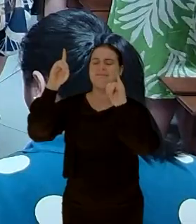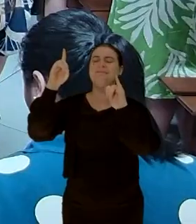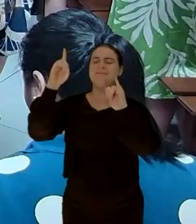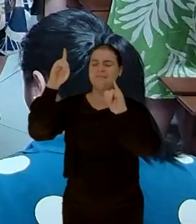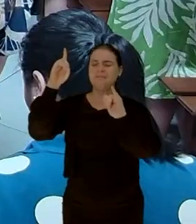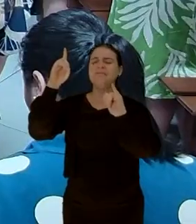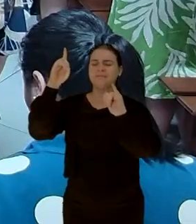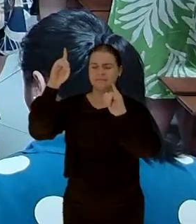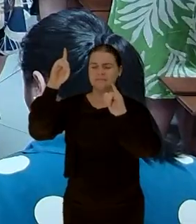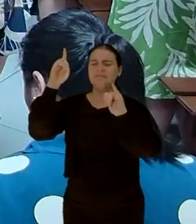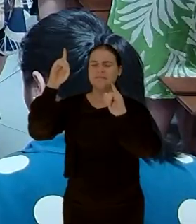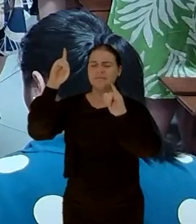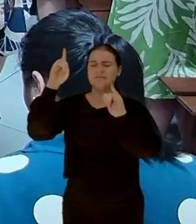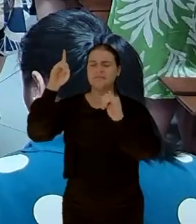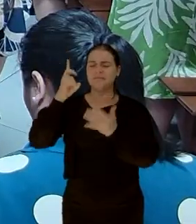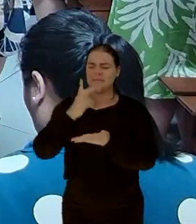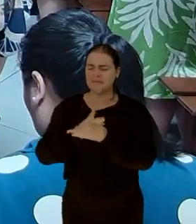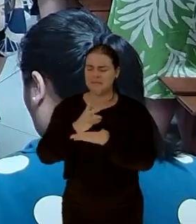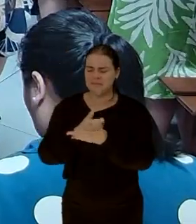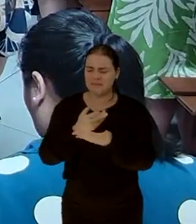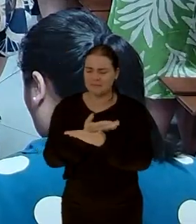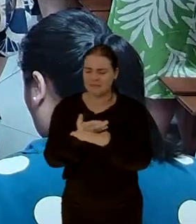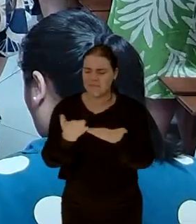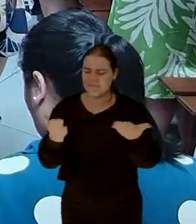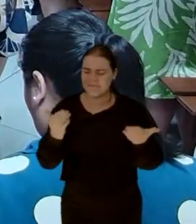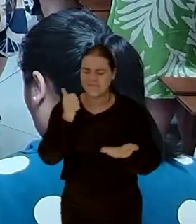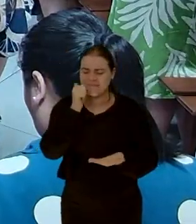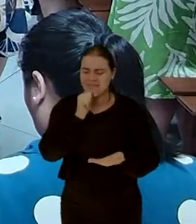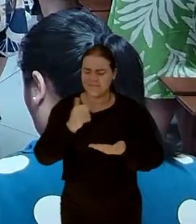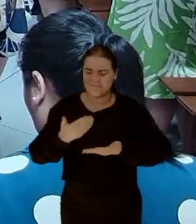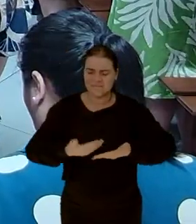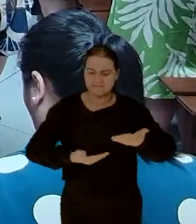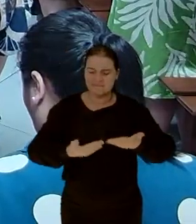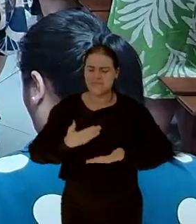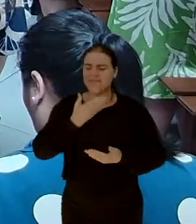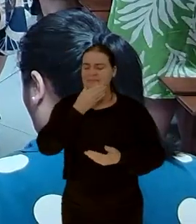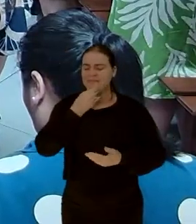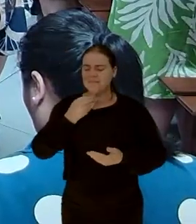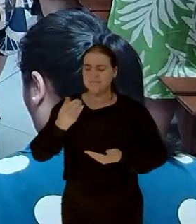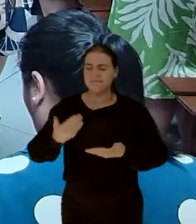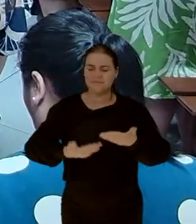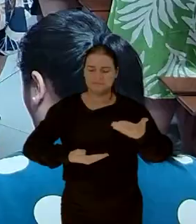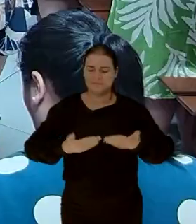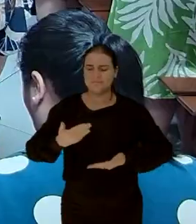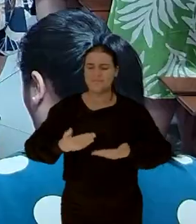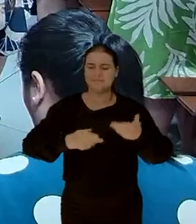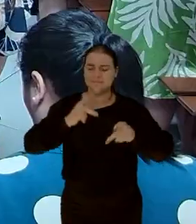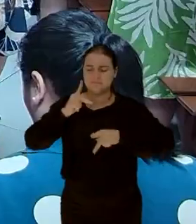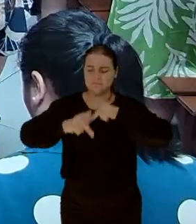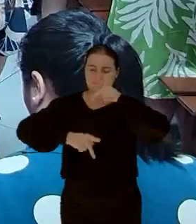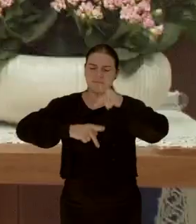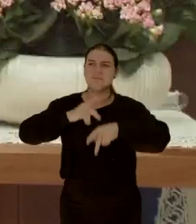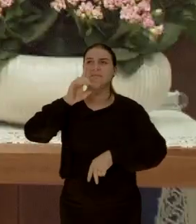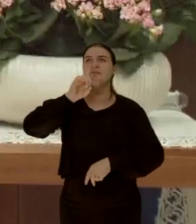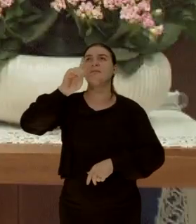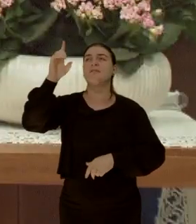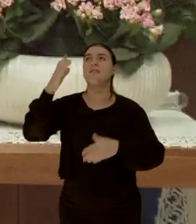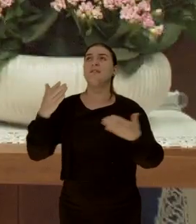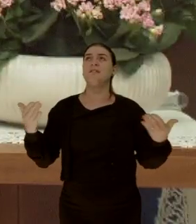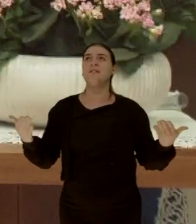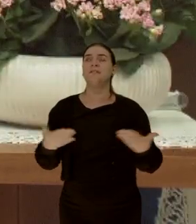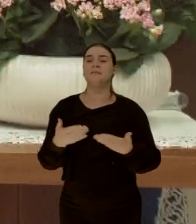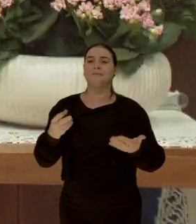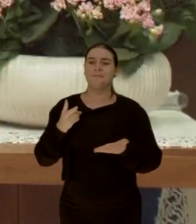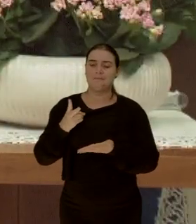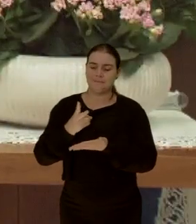permaneça convosco, irmãs, irmãos, e com todo o povo de Deus, agora e